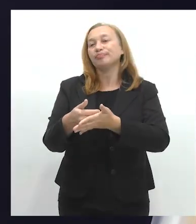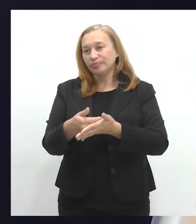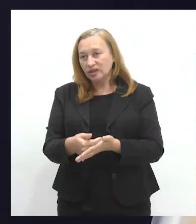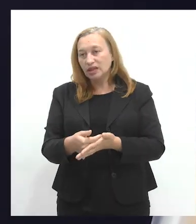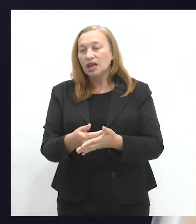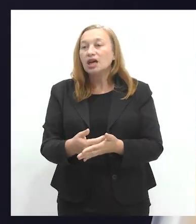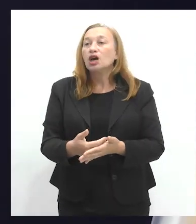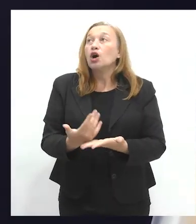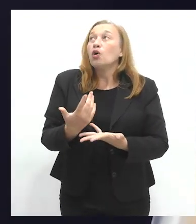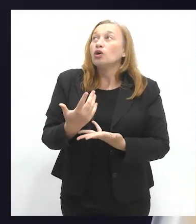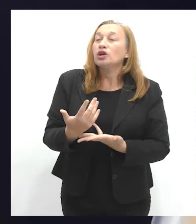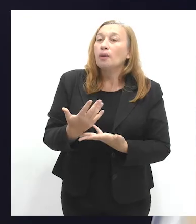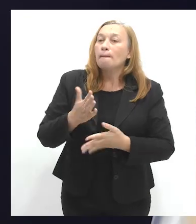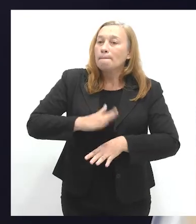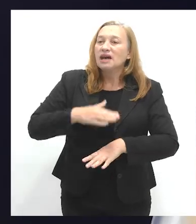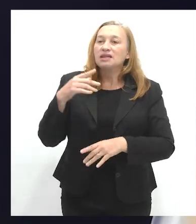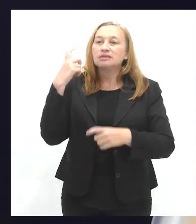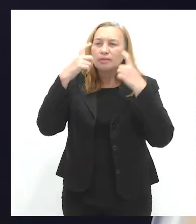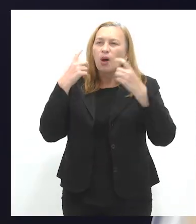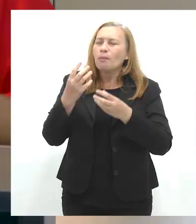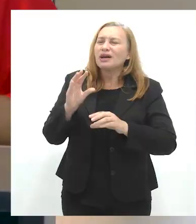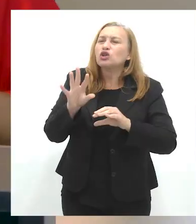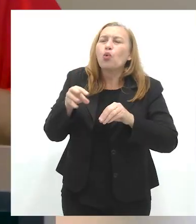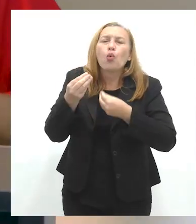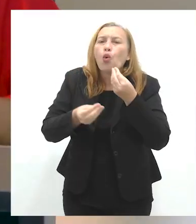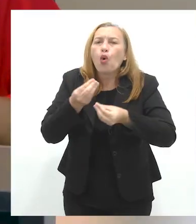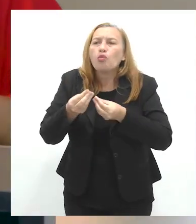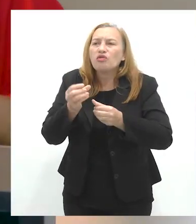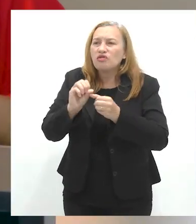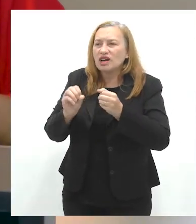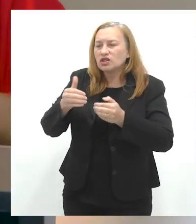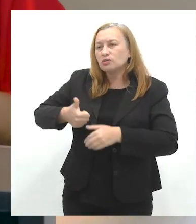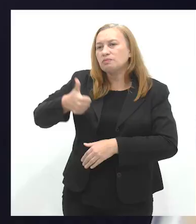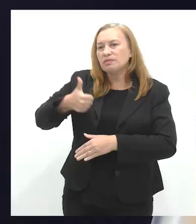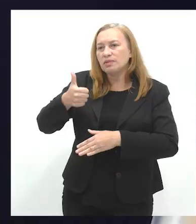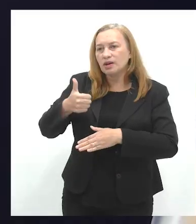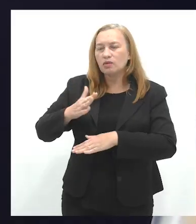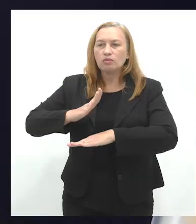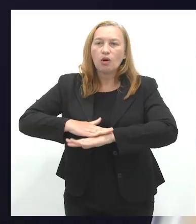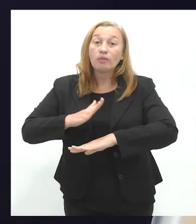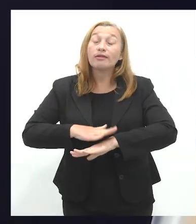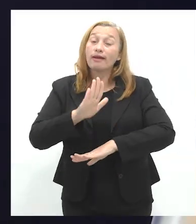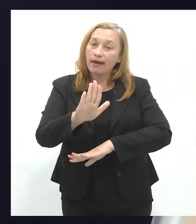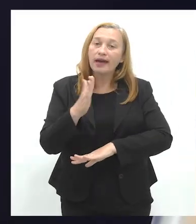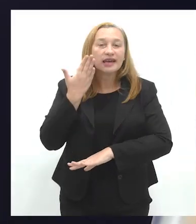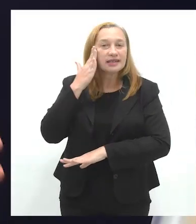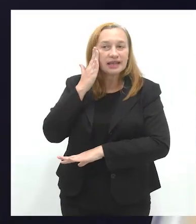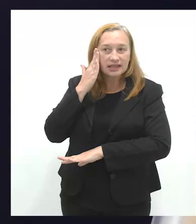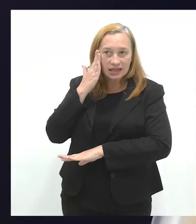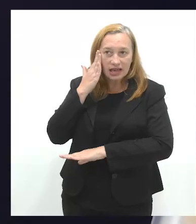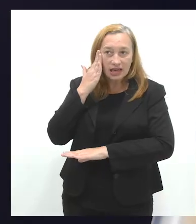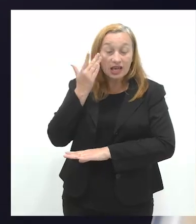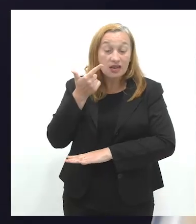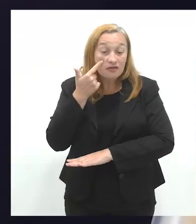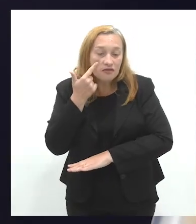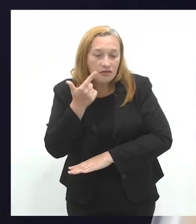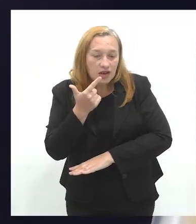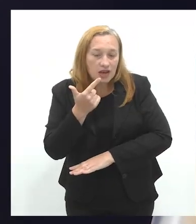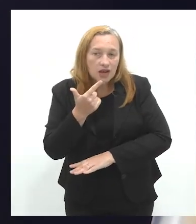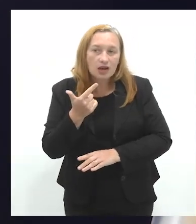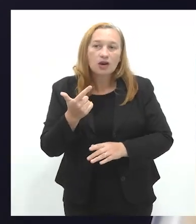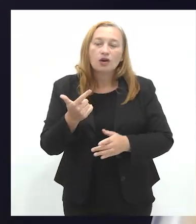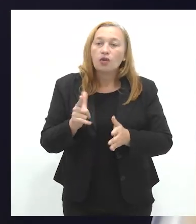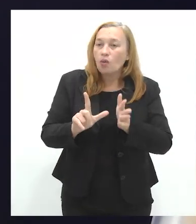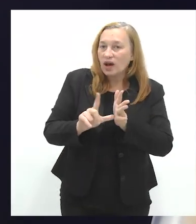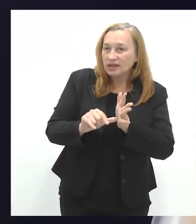processo. O que mais me preocupo. Mas como faz para o primeiro passo? Primeiro passo é entender e identificar o atraso. Então, por